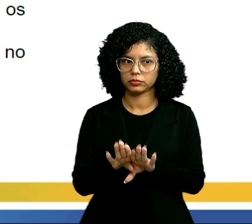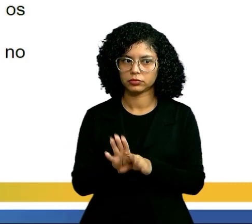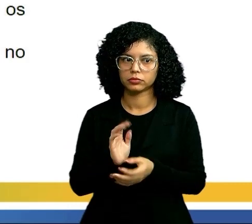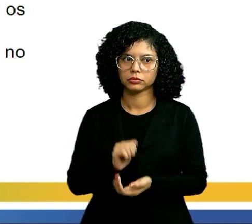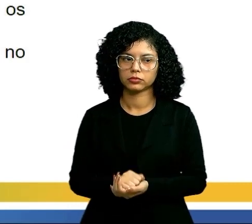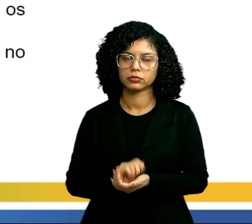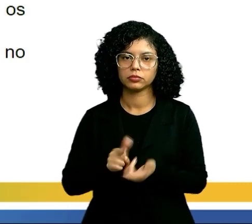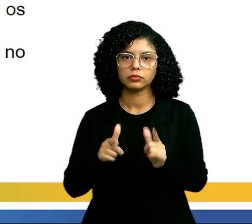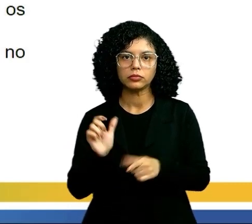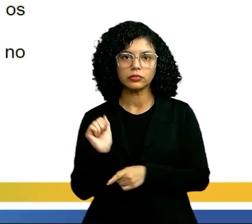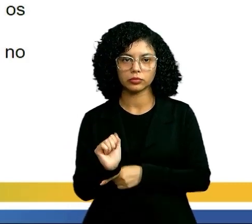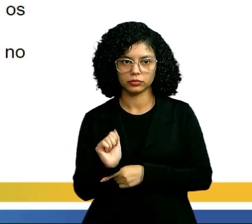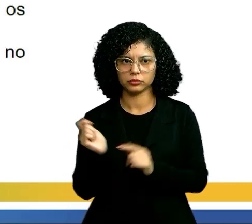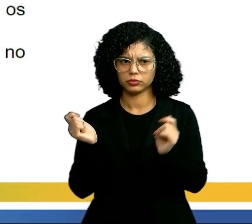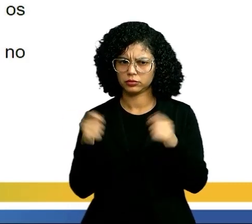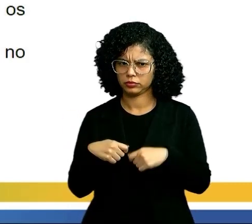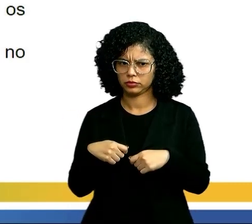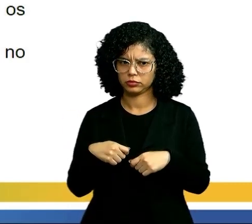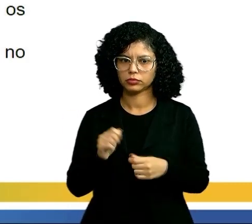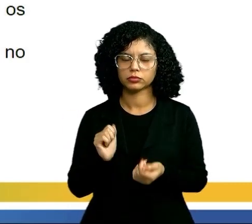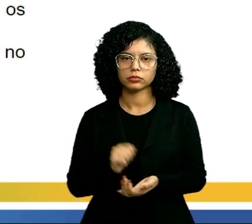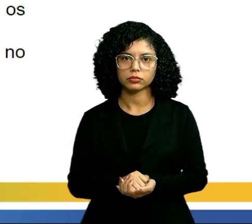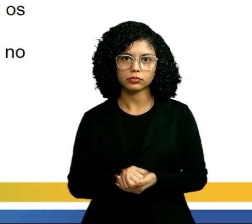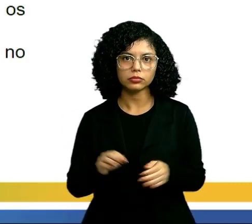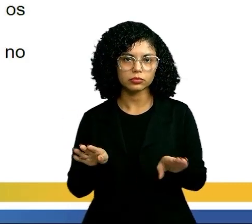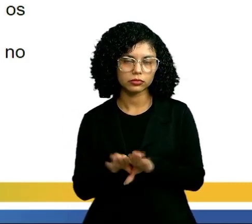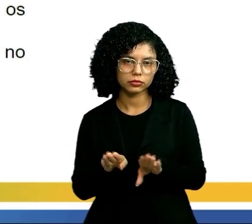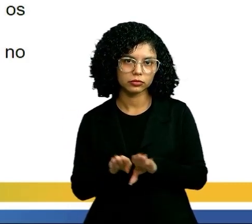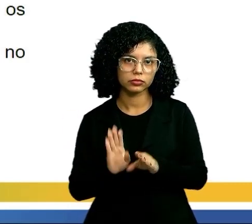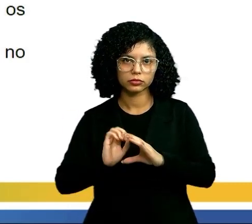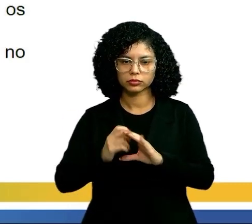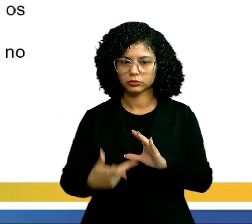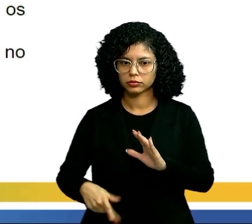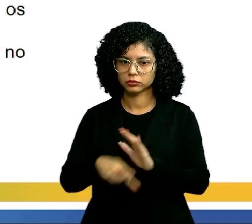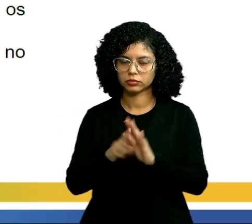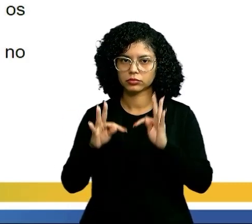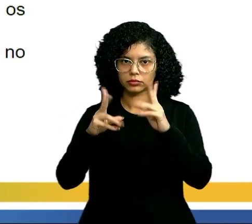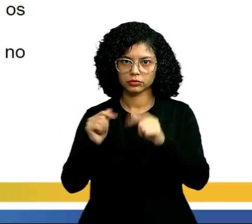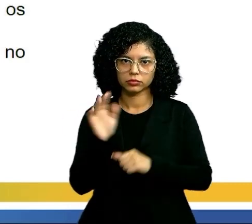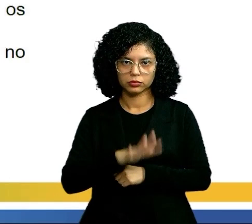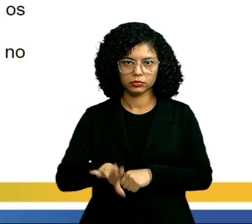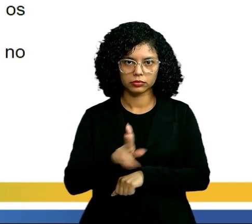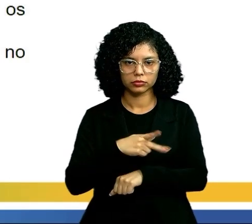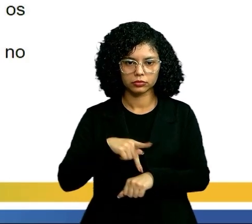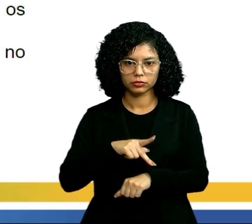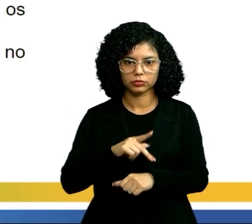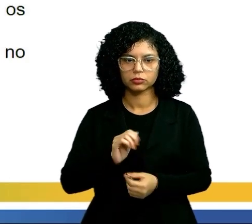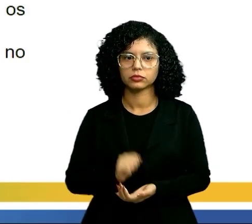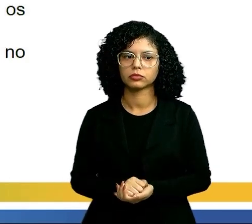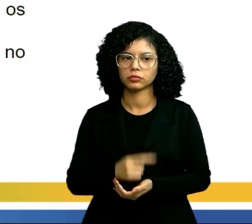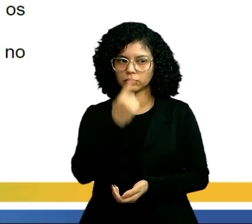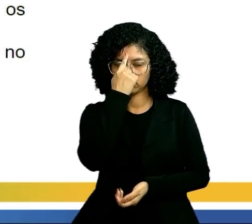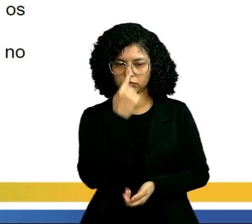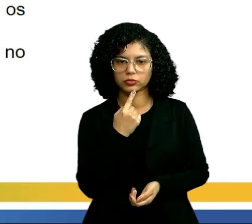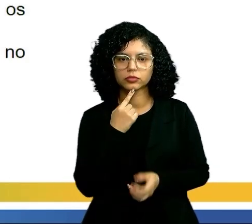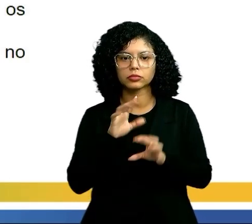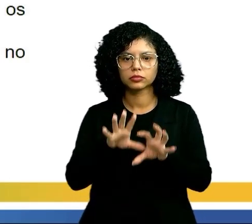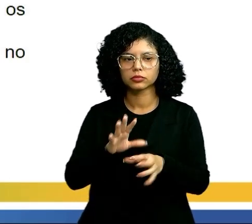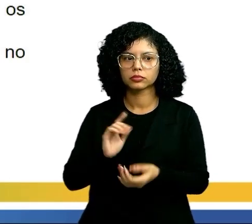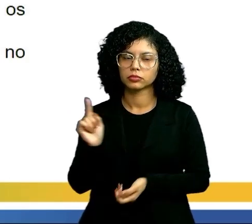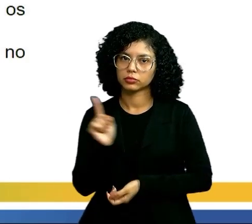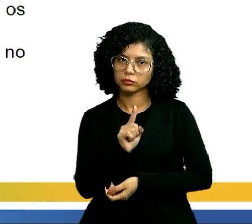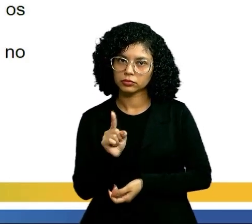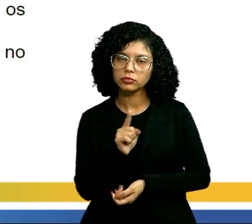charge. Letra A, possibilidade da superação das discrepâncias sociais que caracterizam totalmente seus países. Essa imagem representa isso?